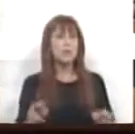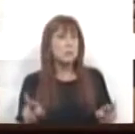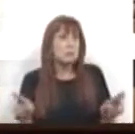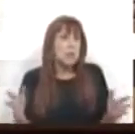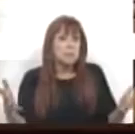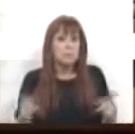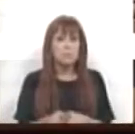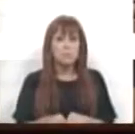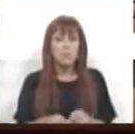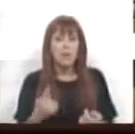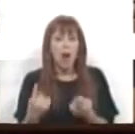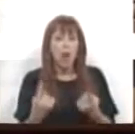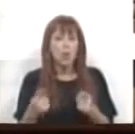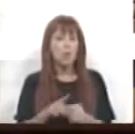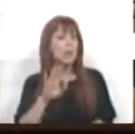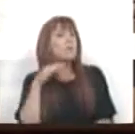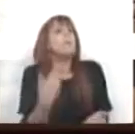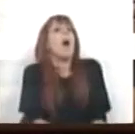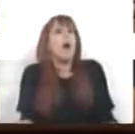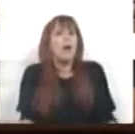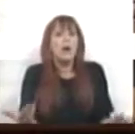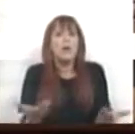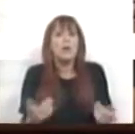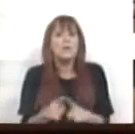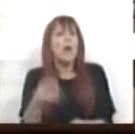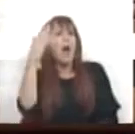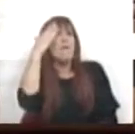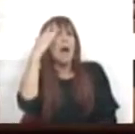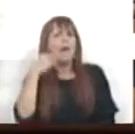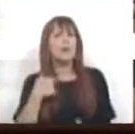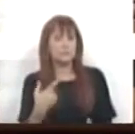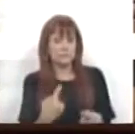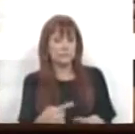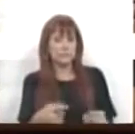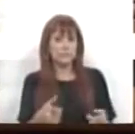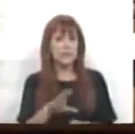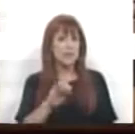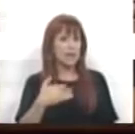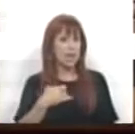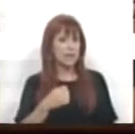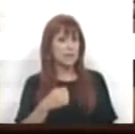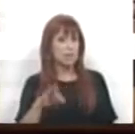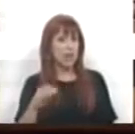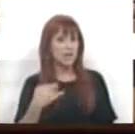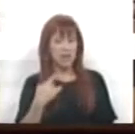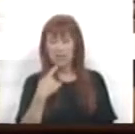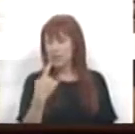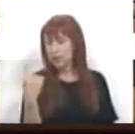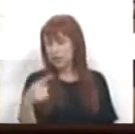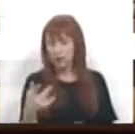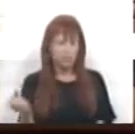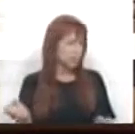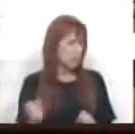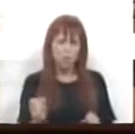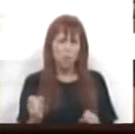pelo menos que existisse alguma consequência a tal consciência cristã que CDS e PSD dizem ter. Não